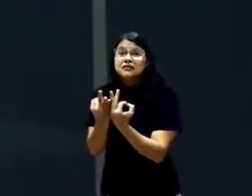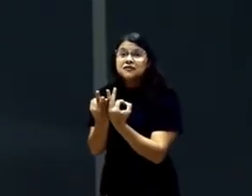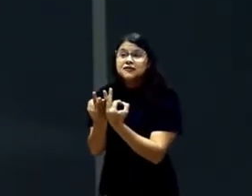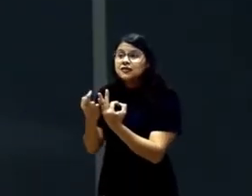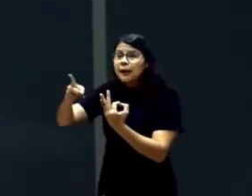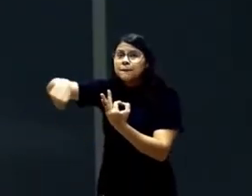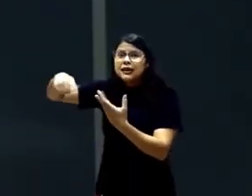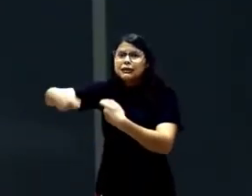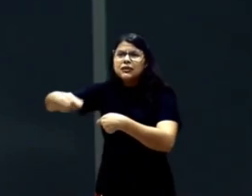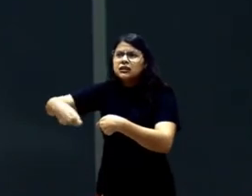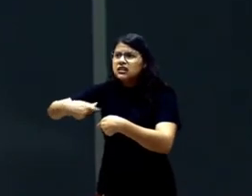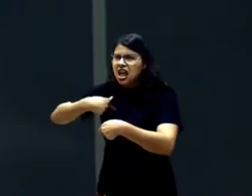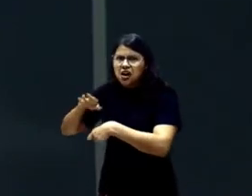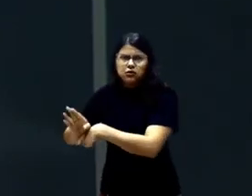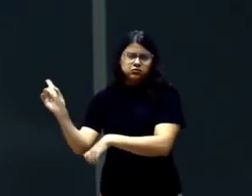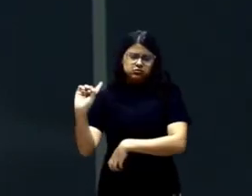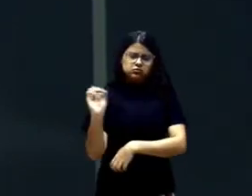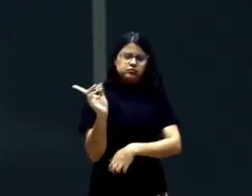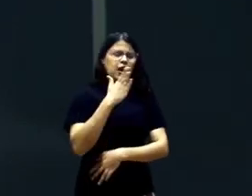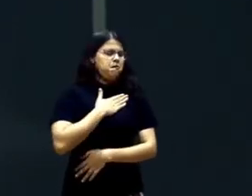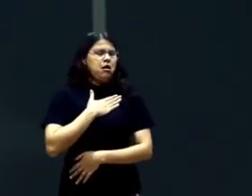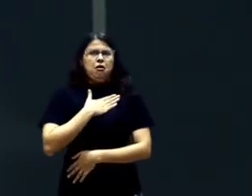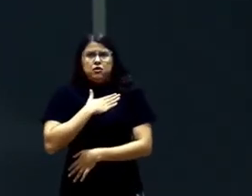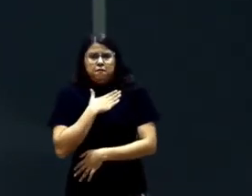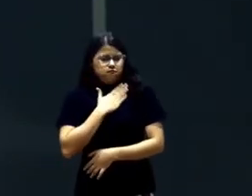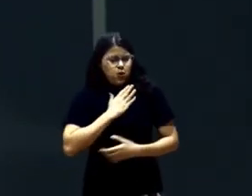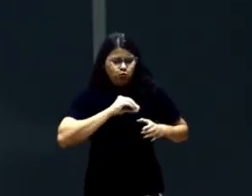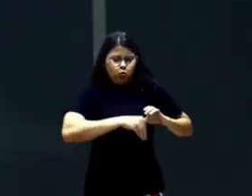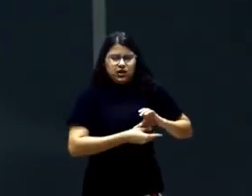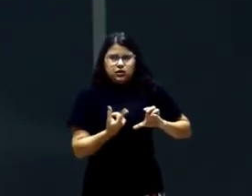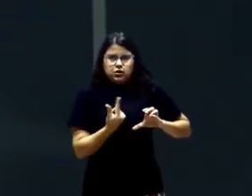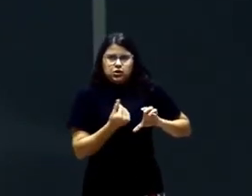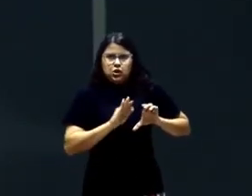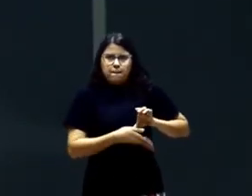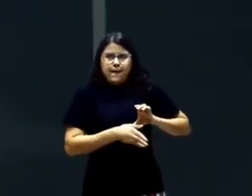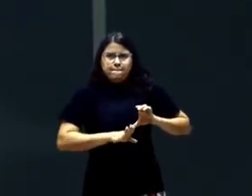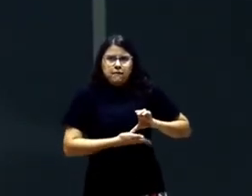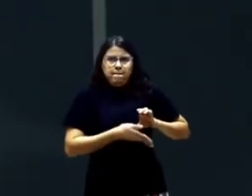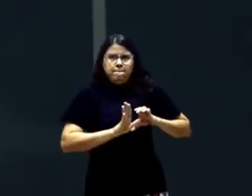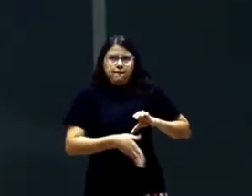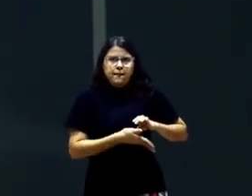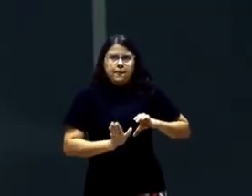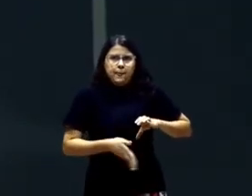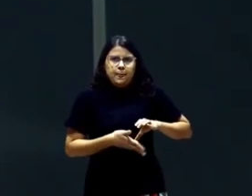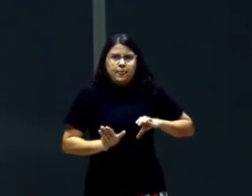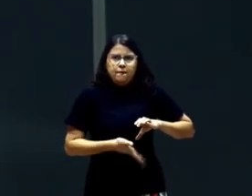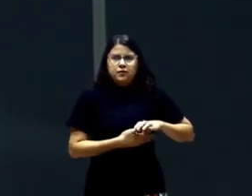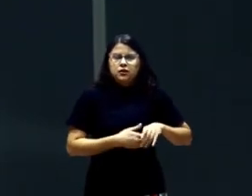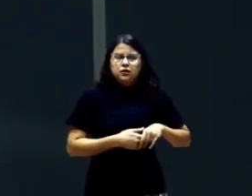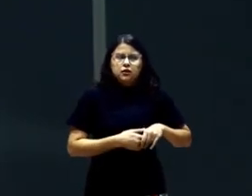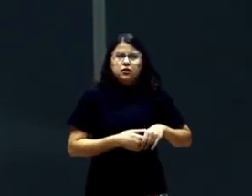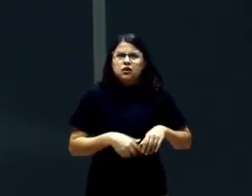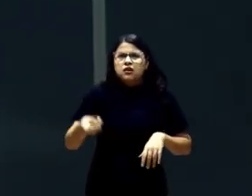É só para ele. Para ele e para ele. E se você perguntar o quanto é necessário,